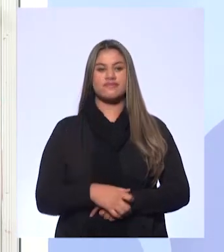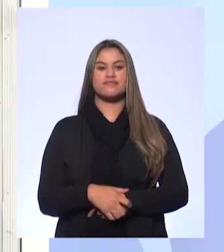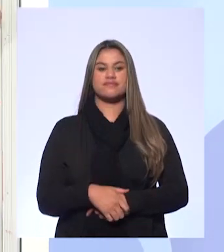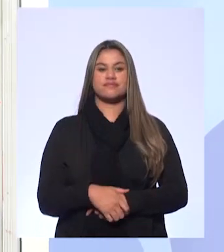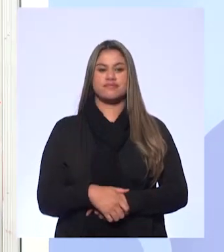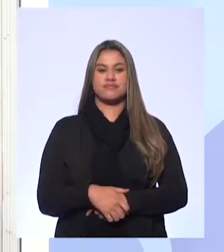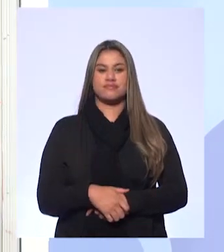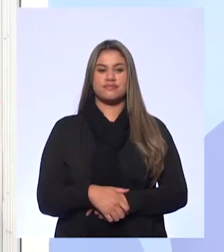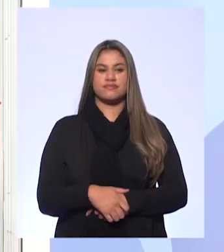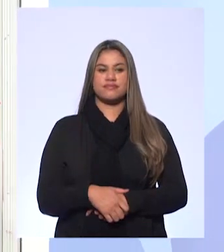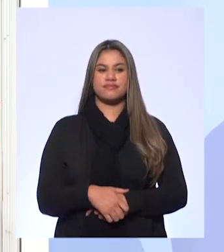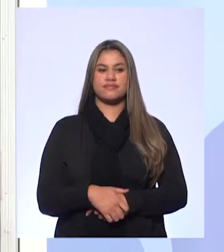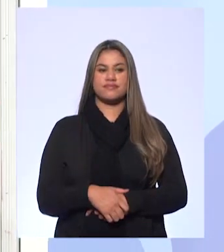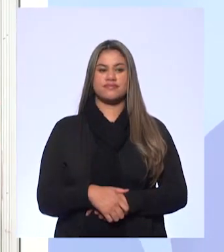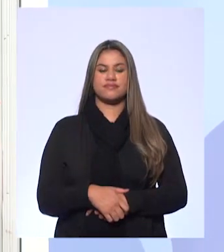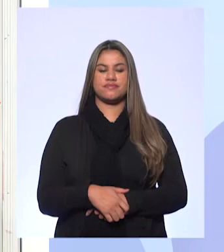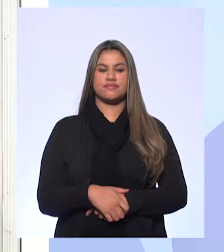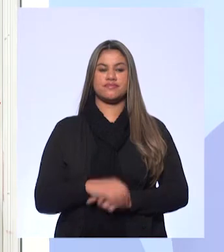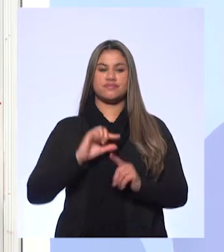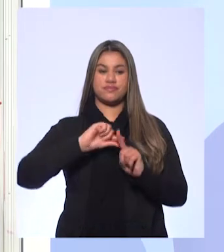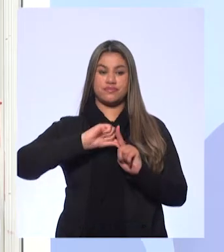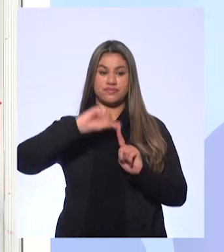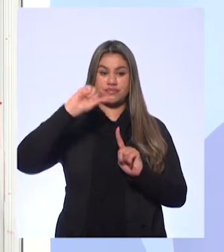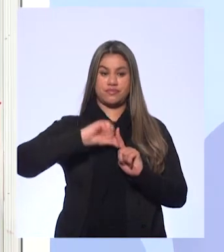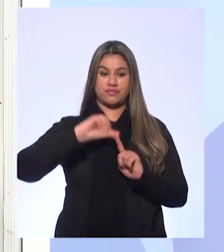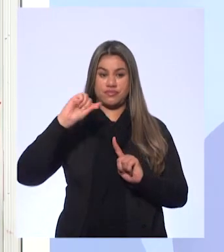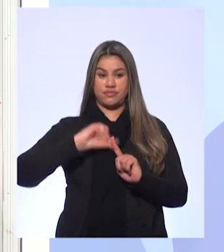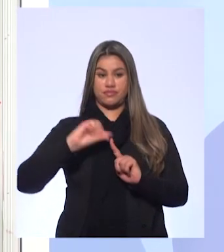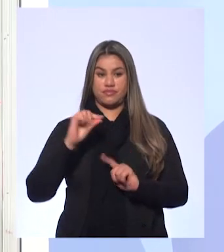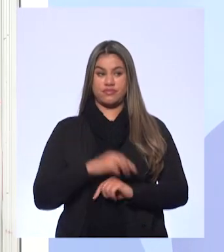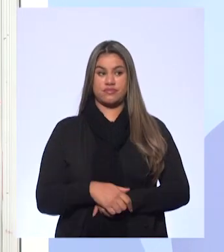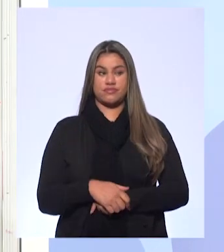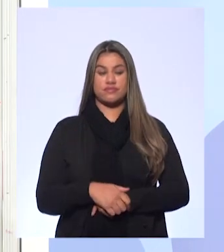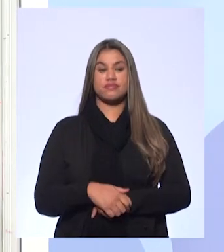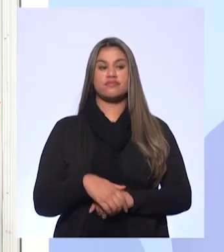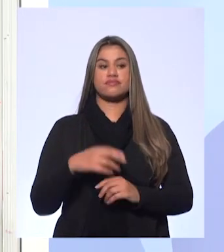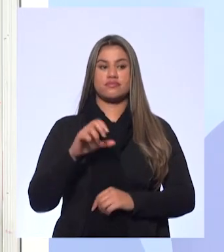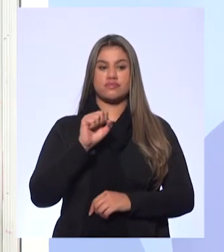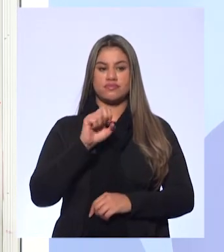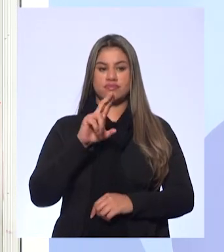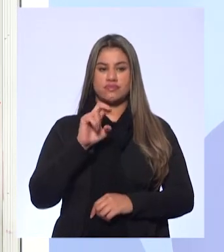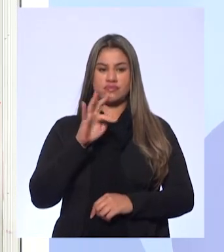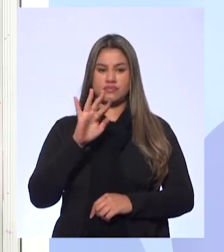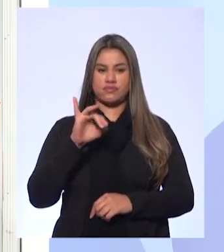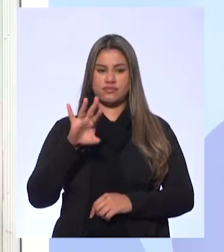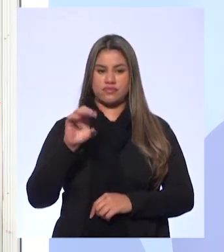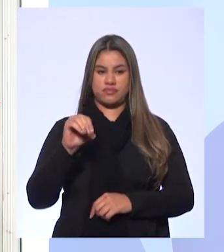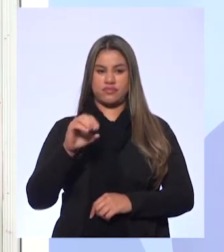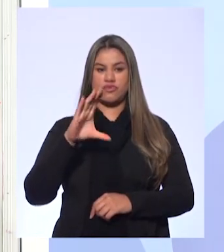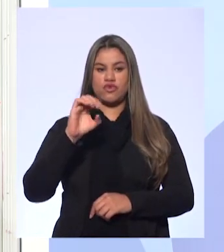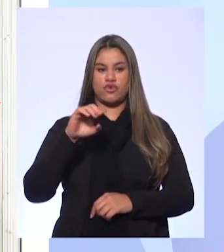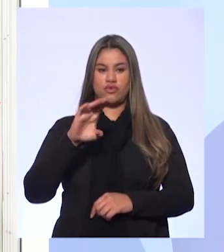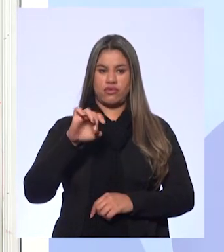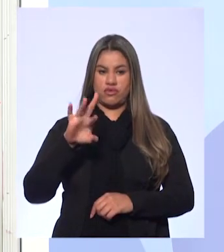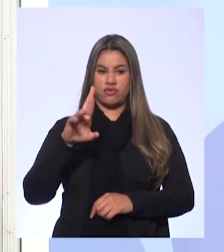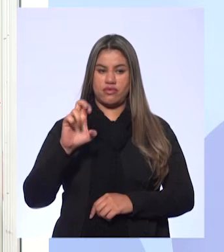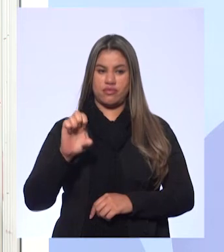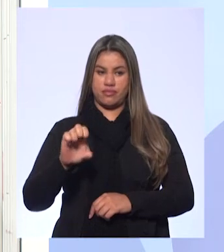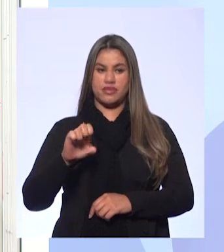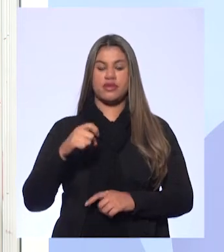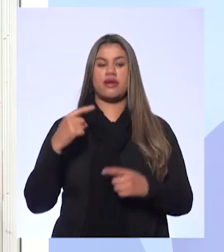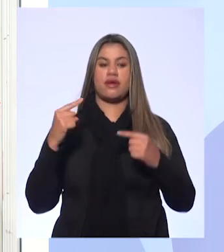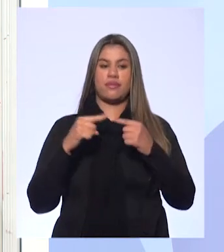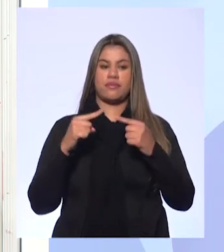159 unidades. Então, o sulfeto de cobre tem a sua massa molecular de 159